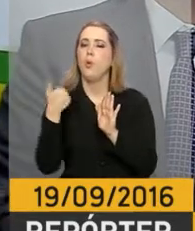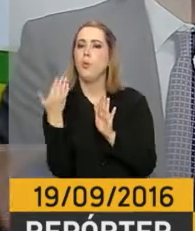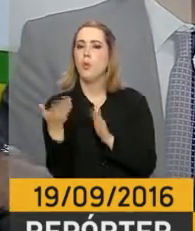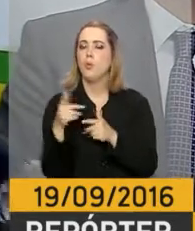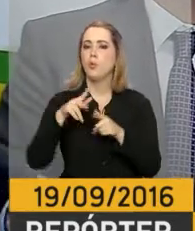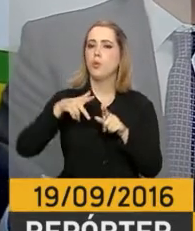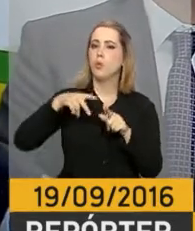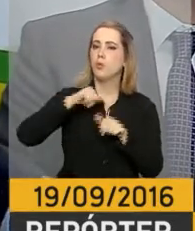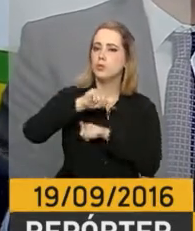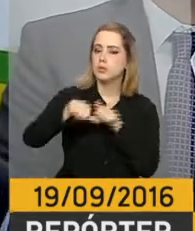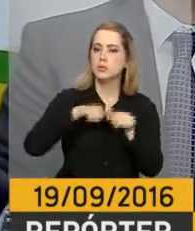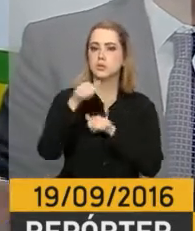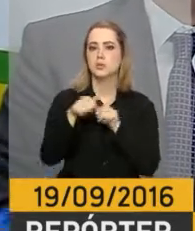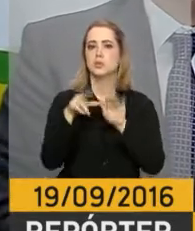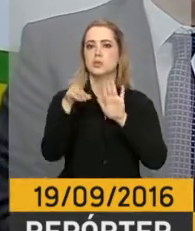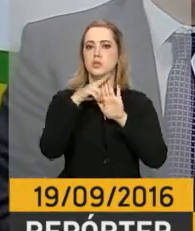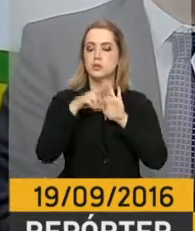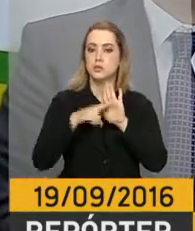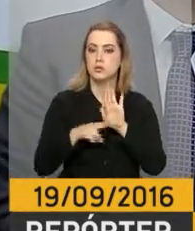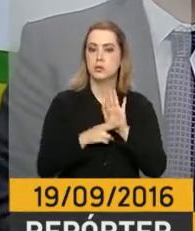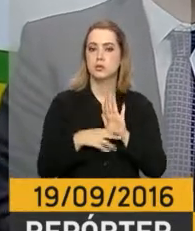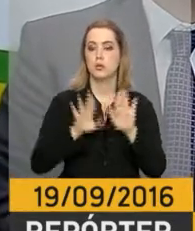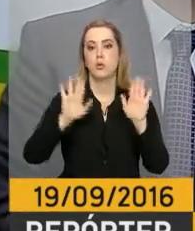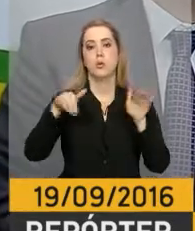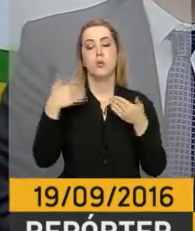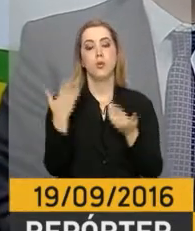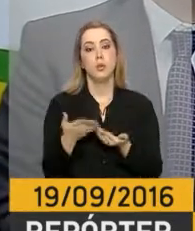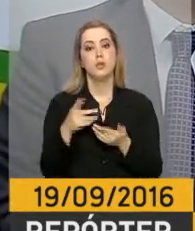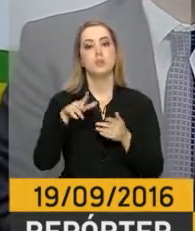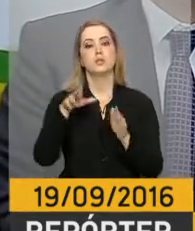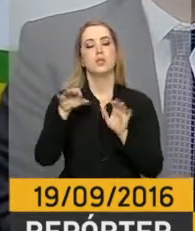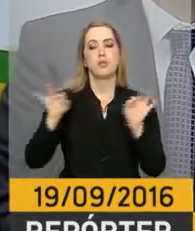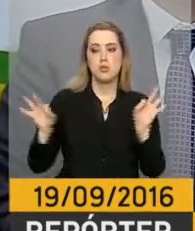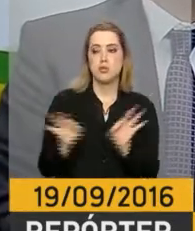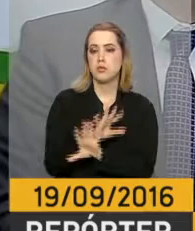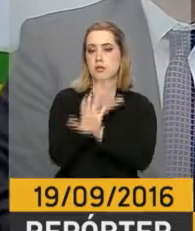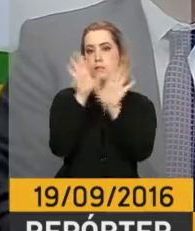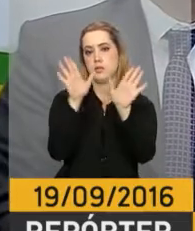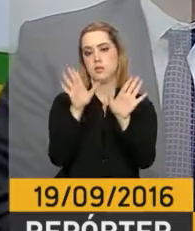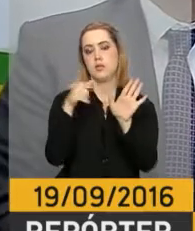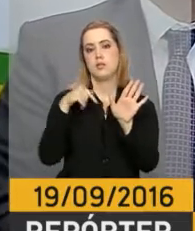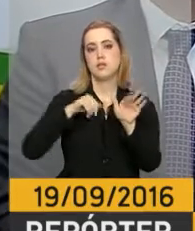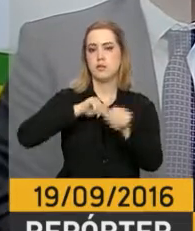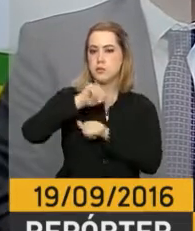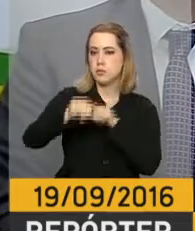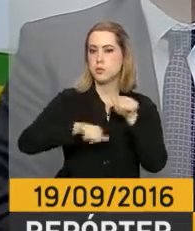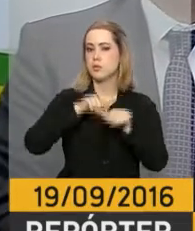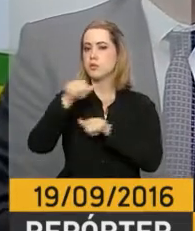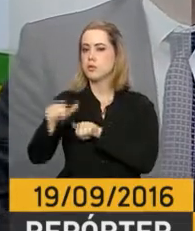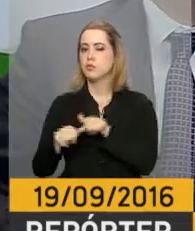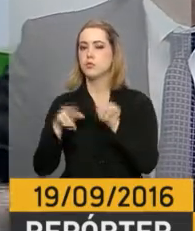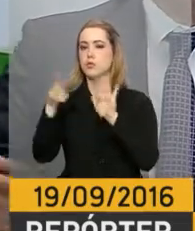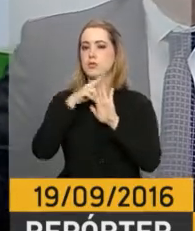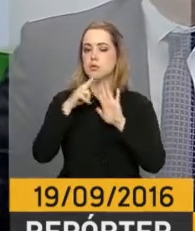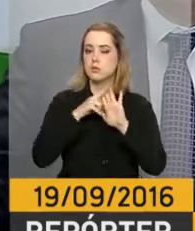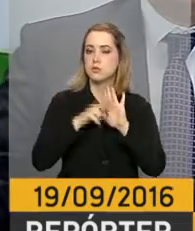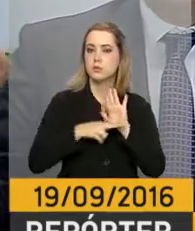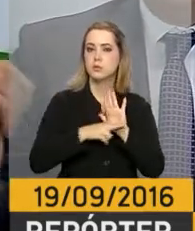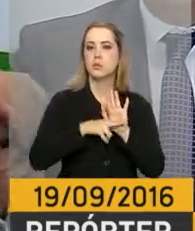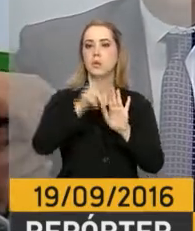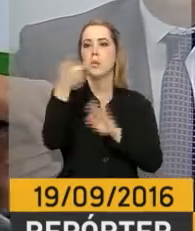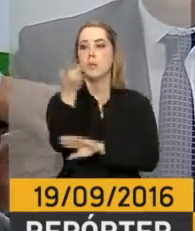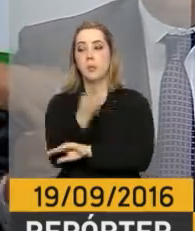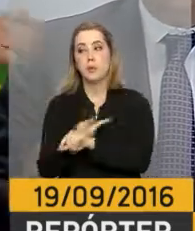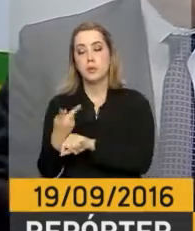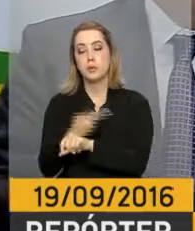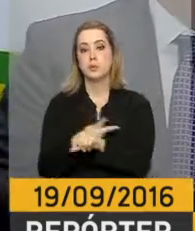natureza regulatória, as mudanças no padrão de transparência, as mudanças das regras, a busca